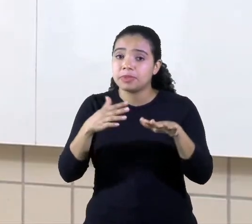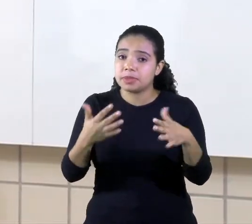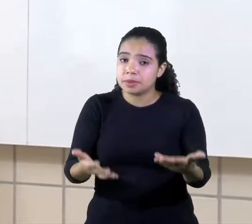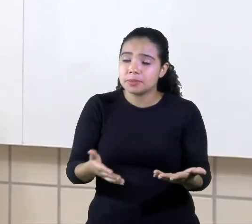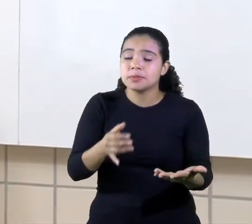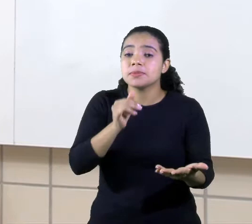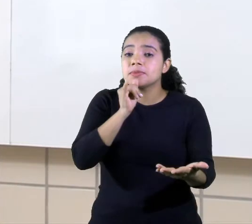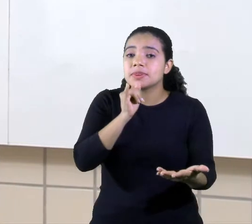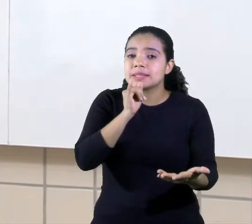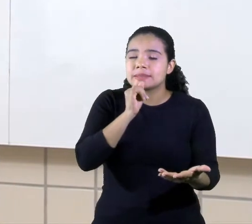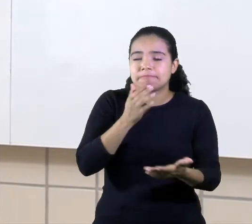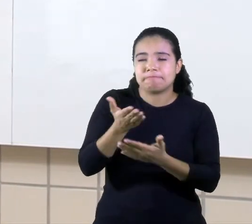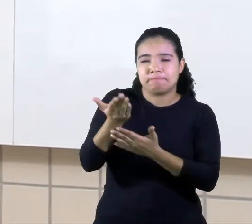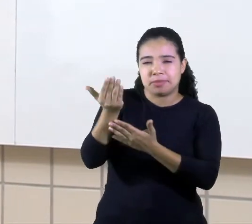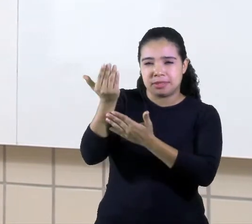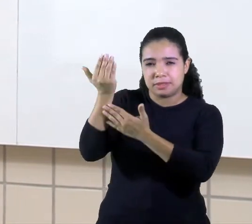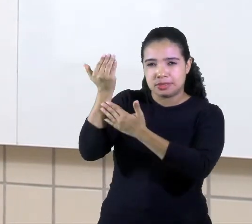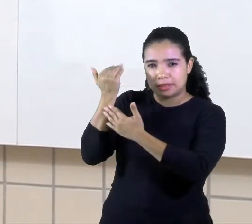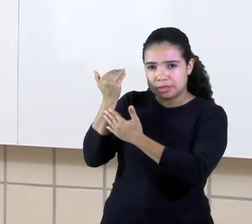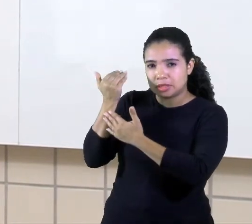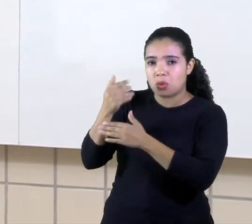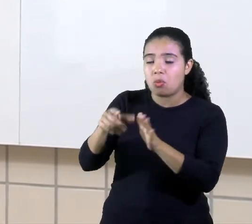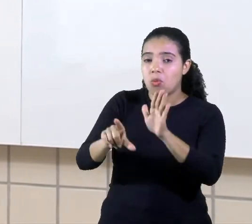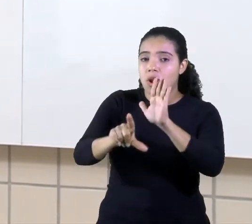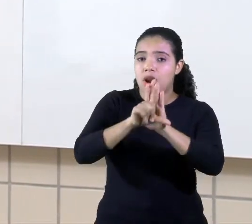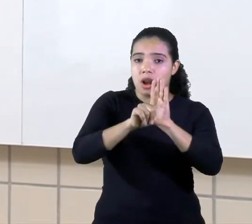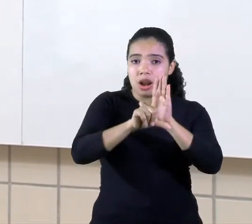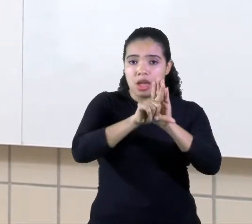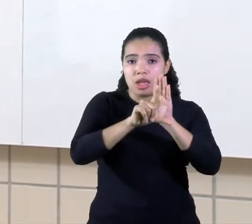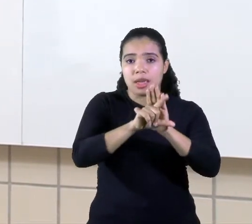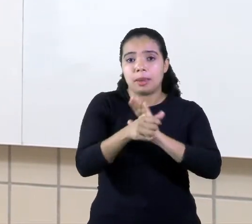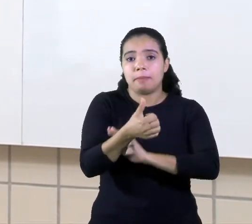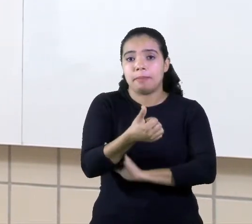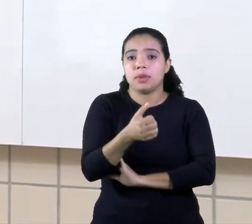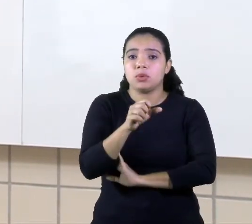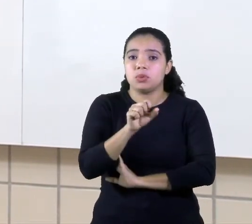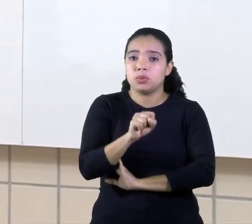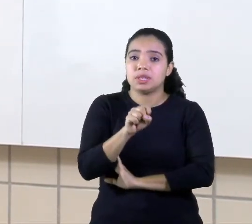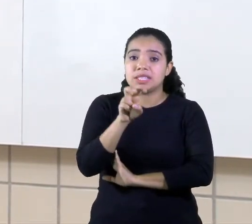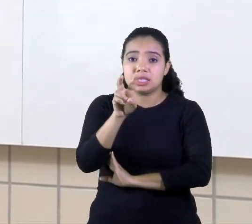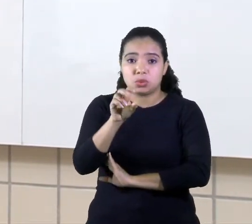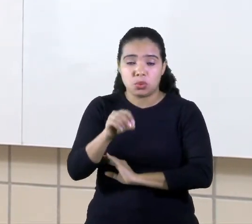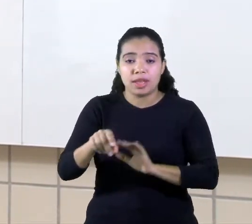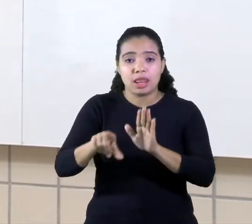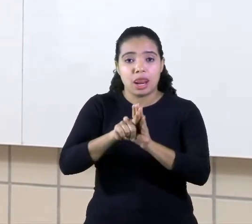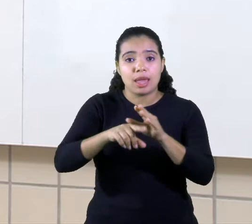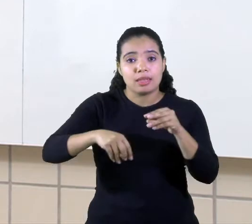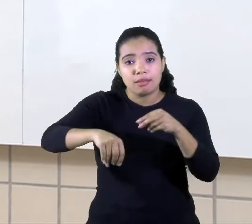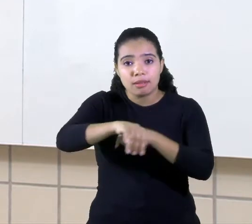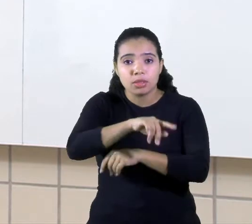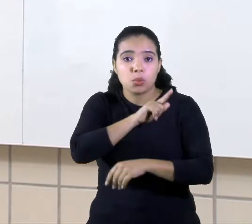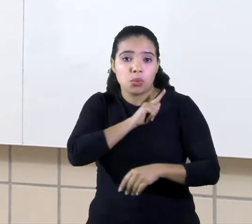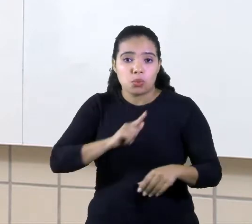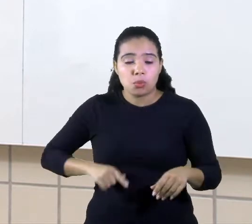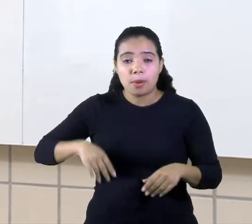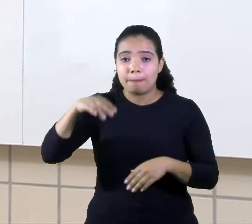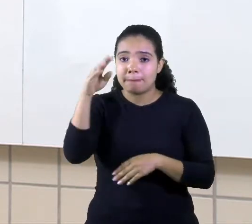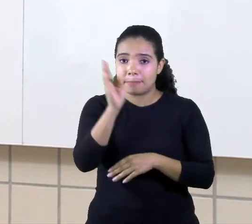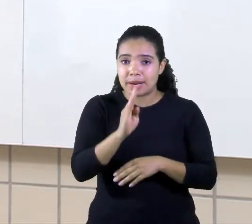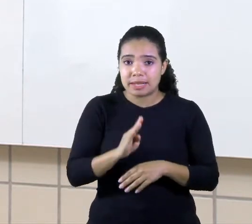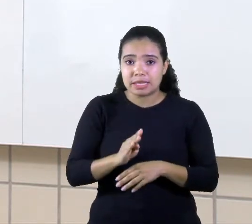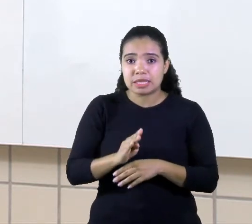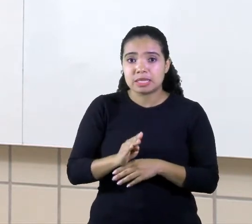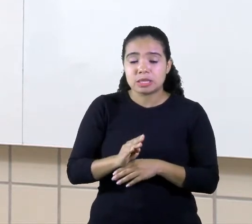exemplo. Naquela época, com a lei de 1850, a lei de terras, o governo brasileiro, o governo de Dom